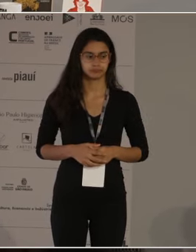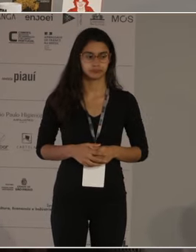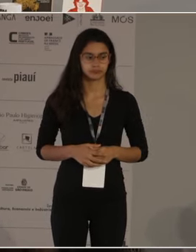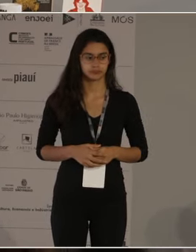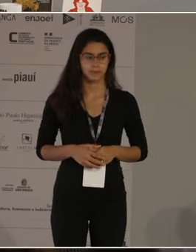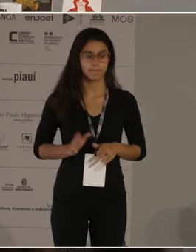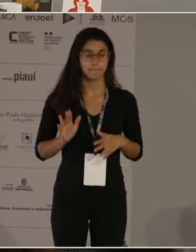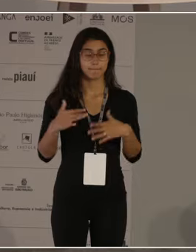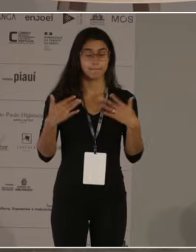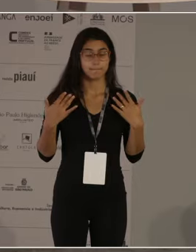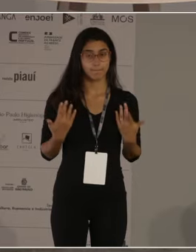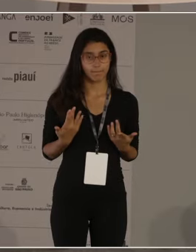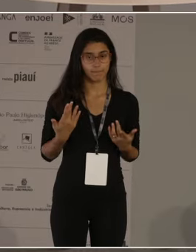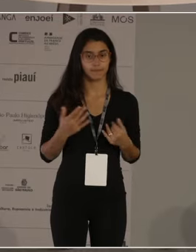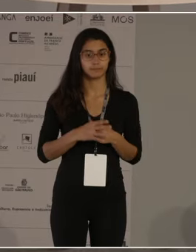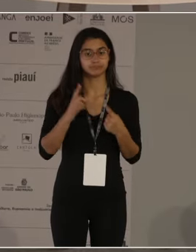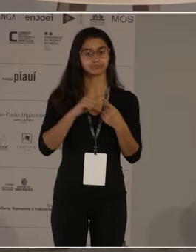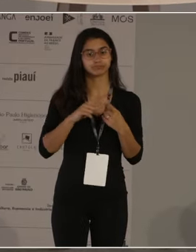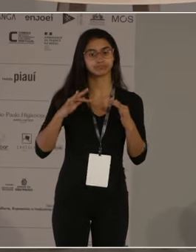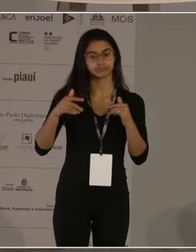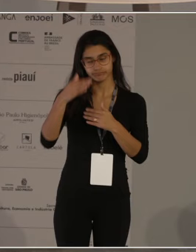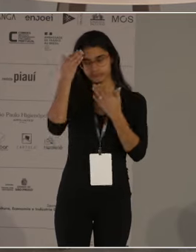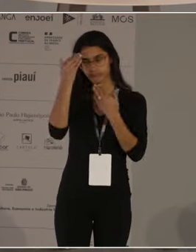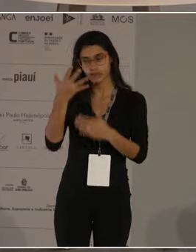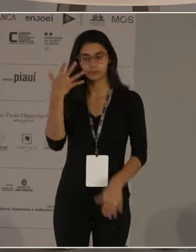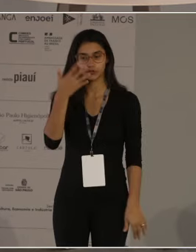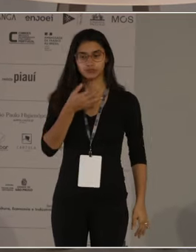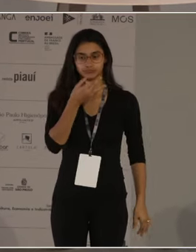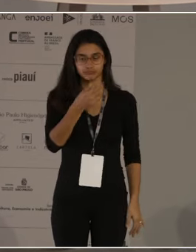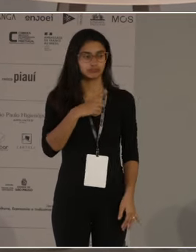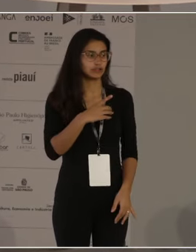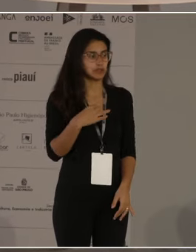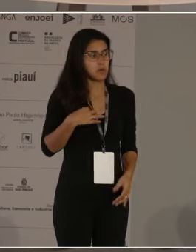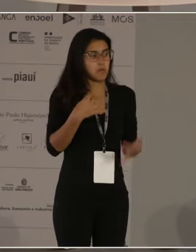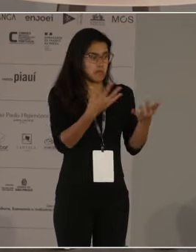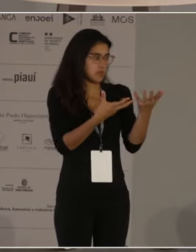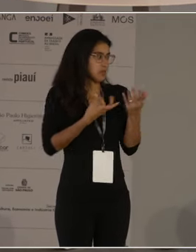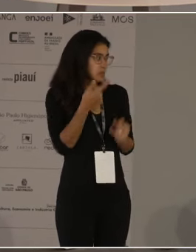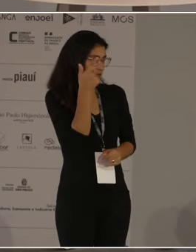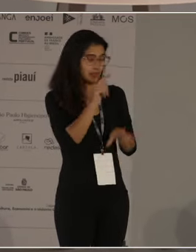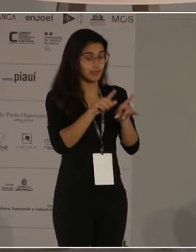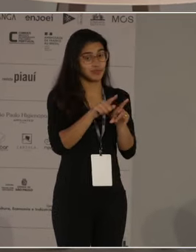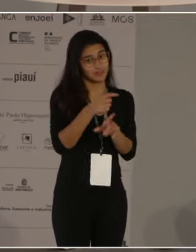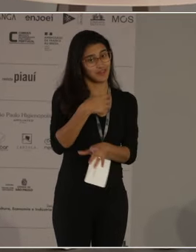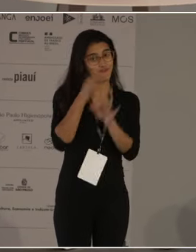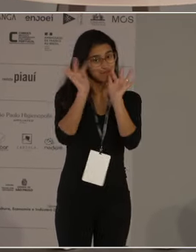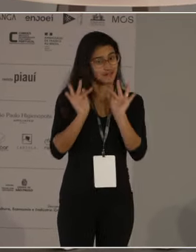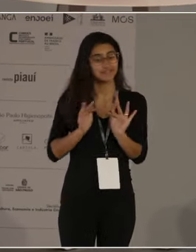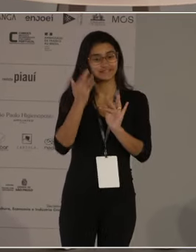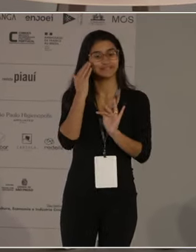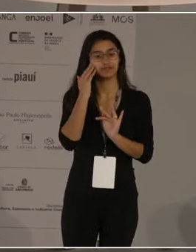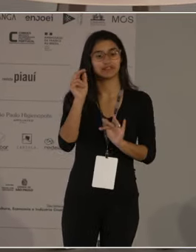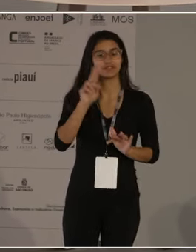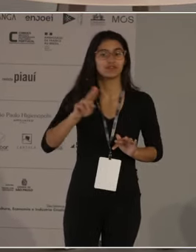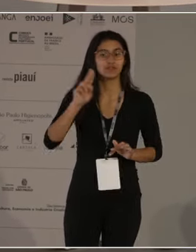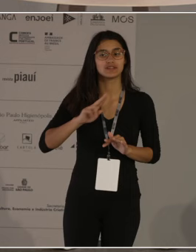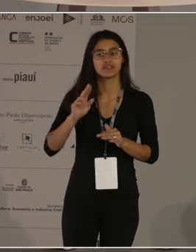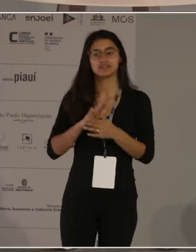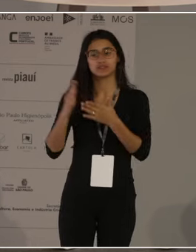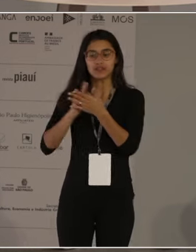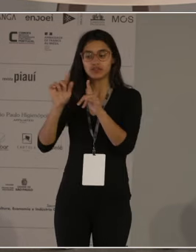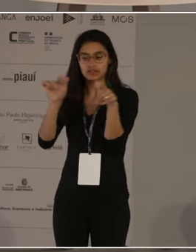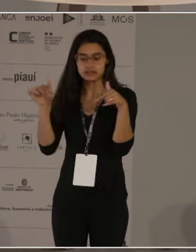Então, Edu, primeiro de tudo, obrigadíssimo pelo seu elogio, não tem roupa para receber ele, fico satisfeitíssimo de saber que você está usando o livro em sala de